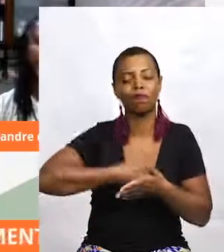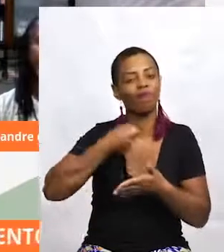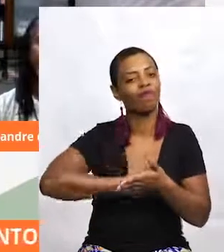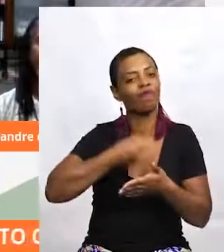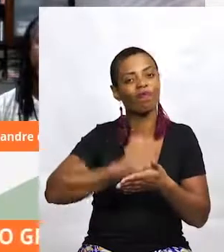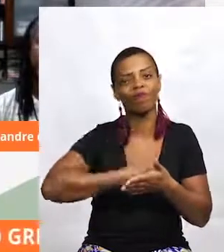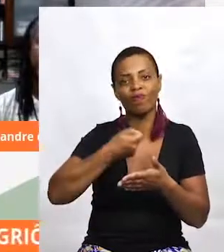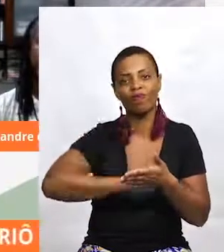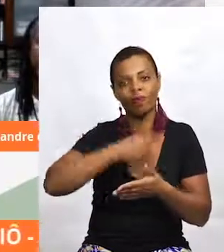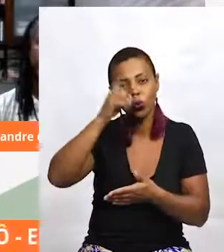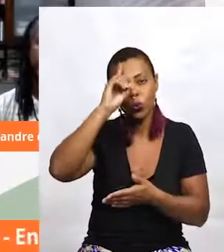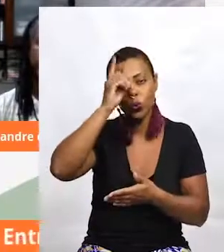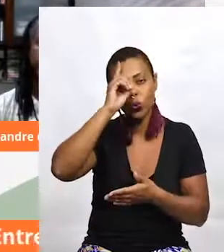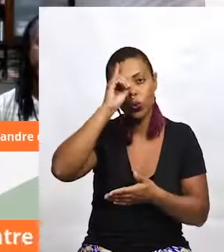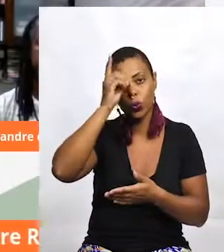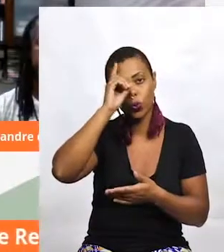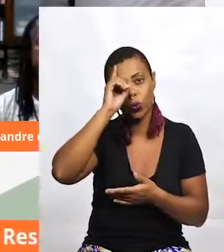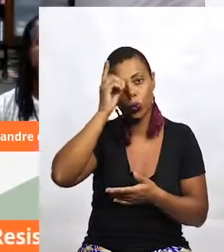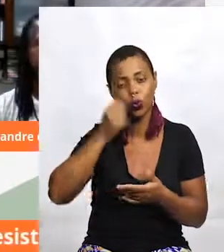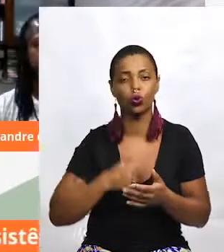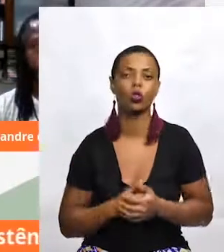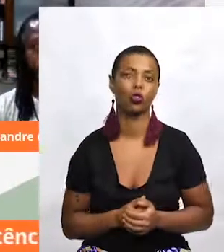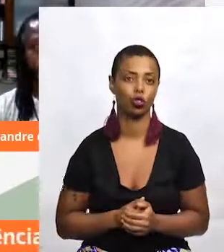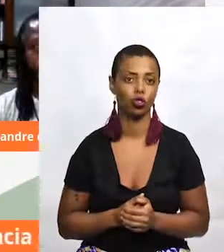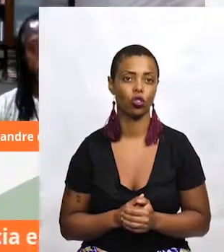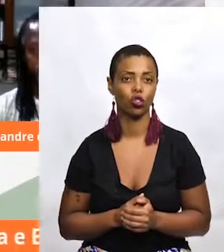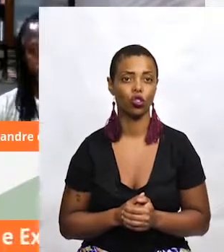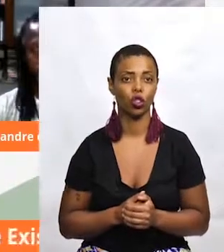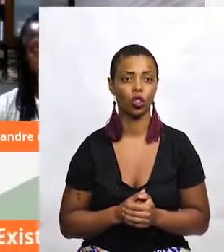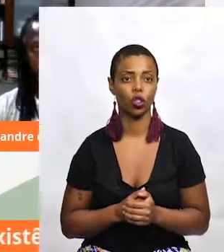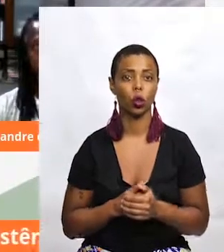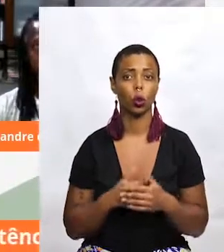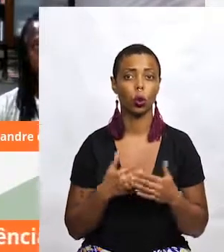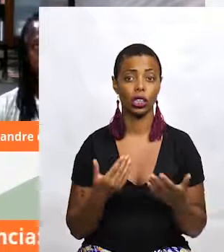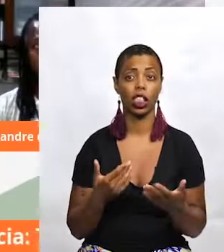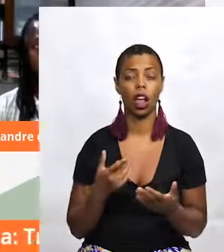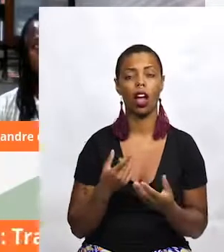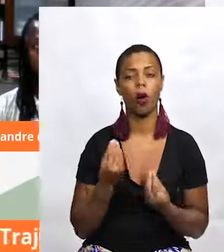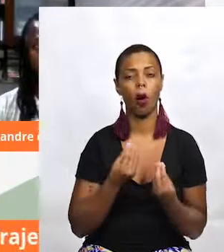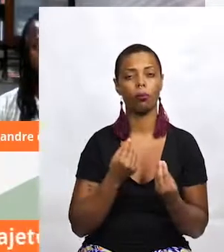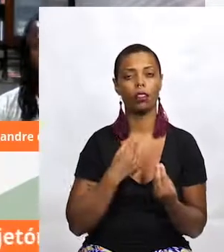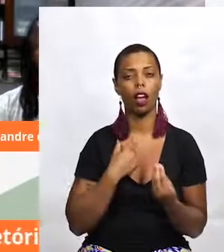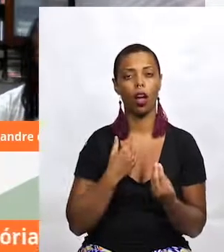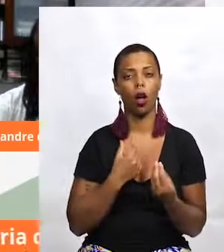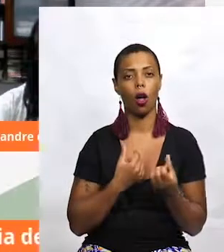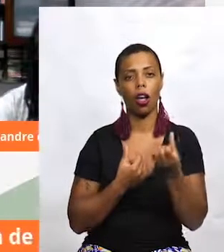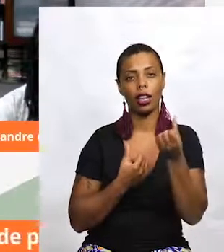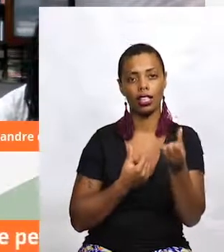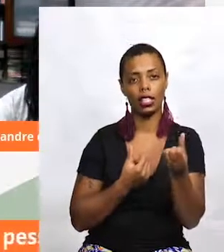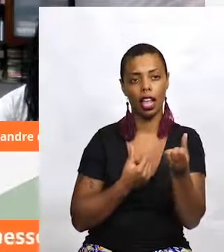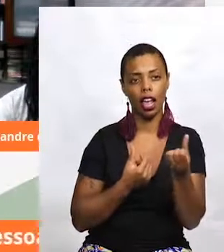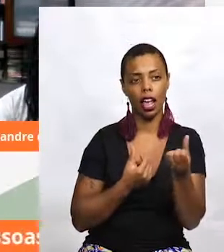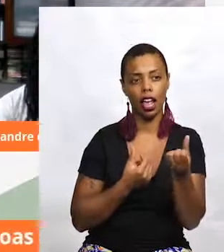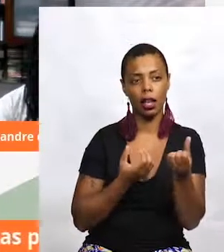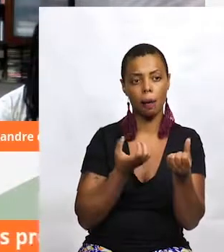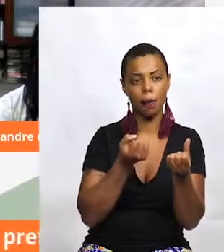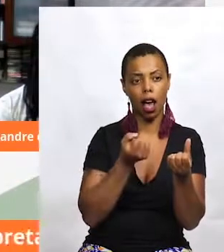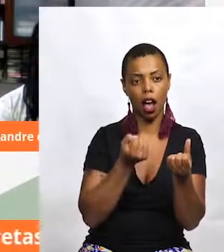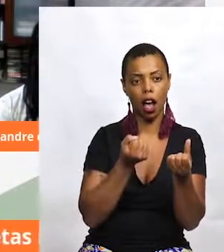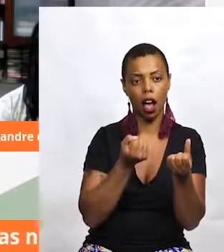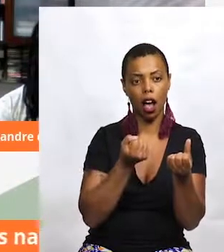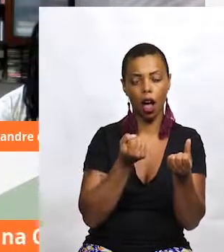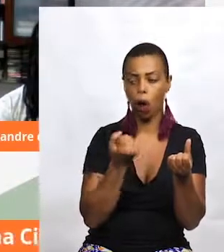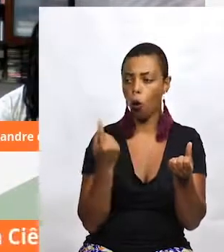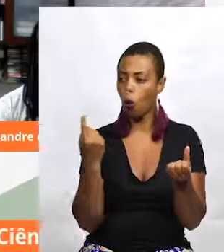prêmio traz para a sociedade, uma vez que são 6 brancas e uma negra, mostrando que o valor e a